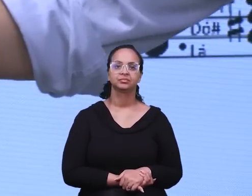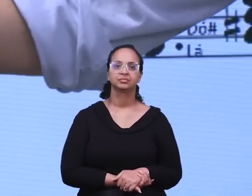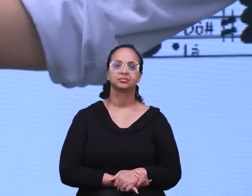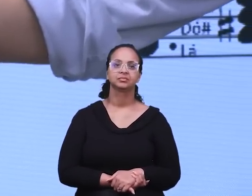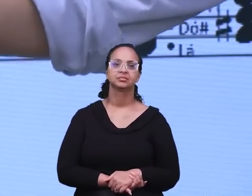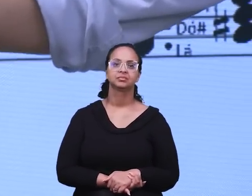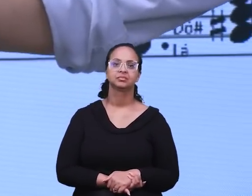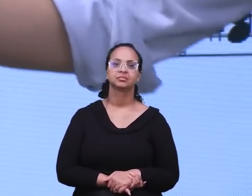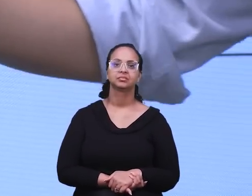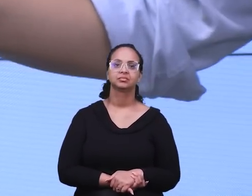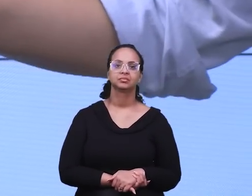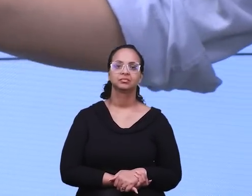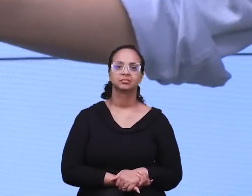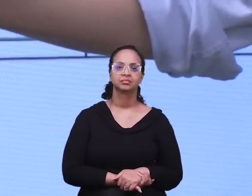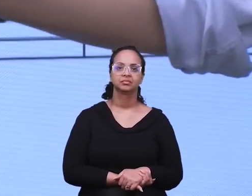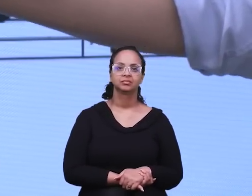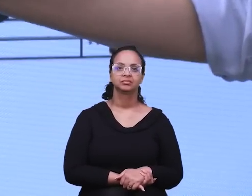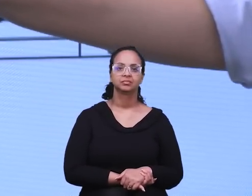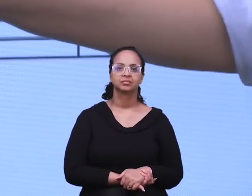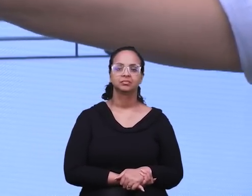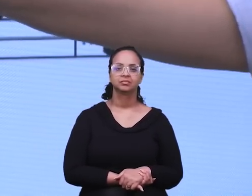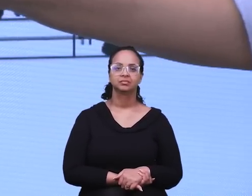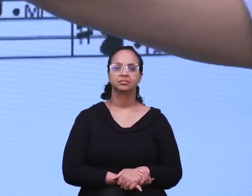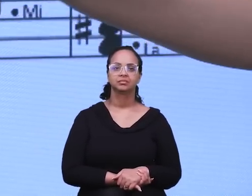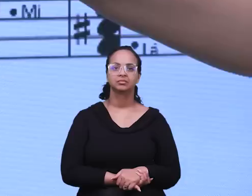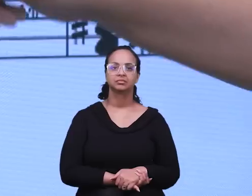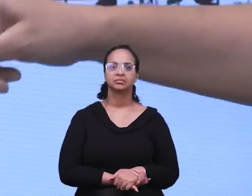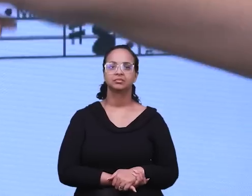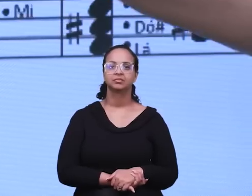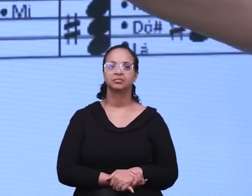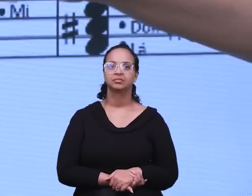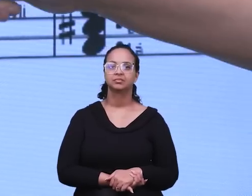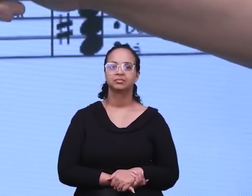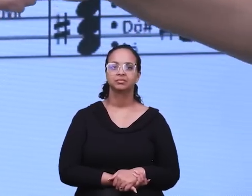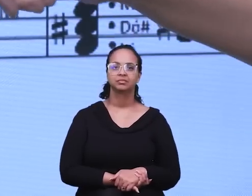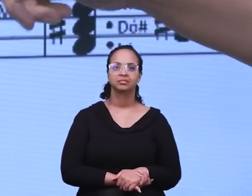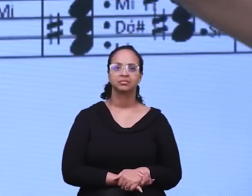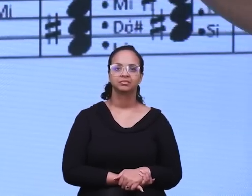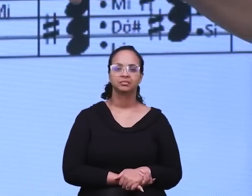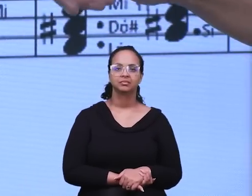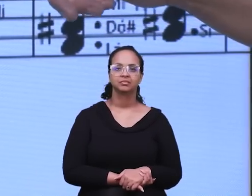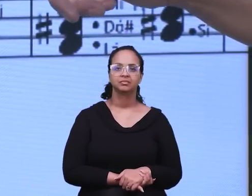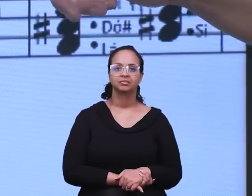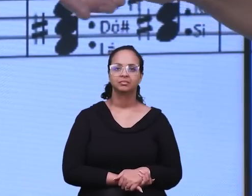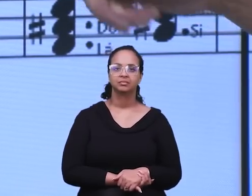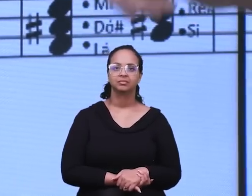Dó, Si, Lá, Fá, Dó,